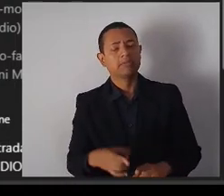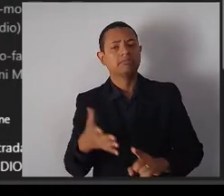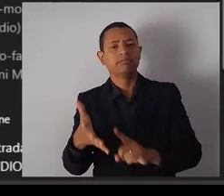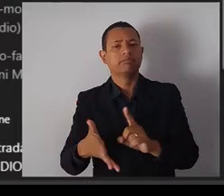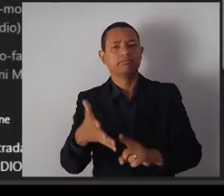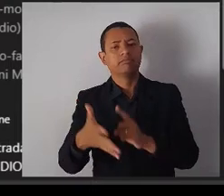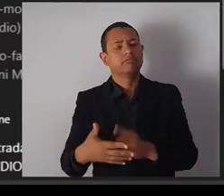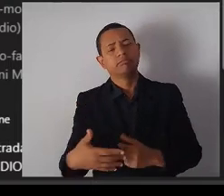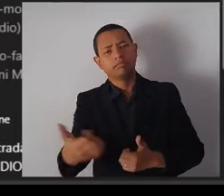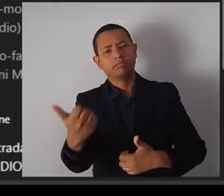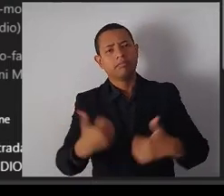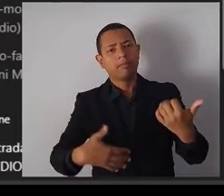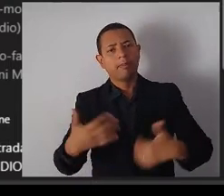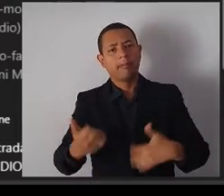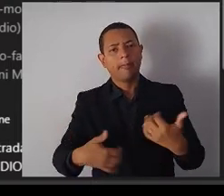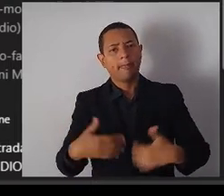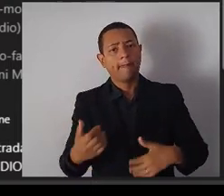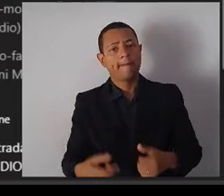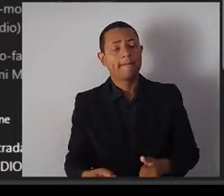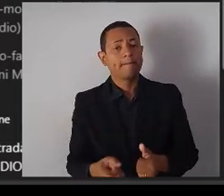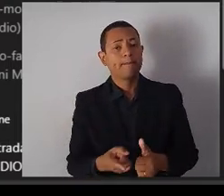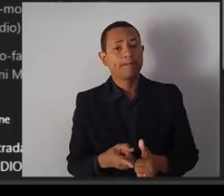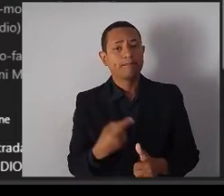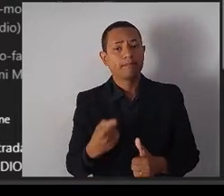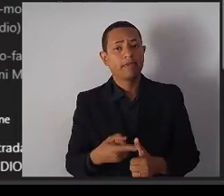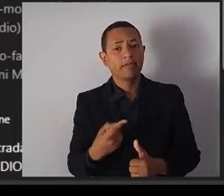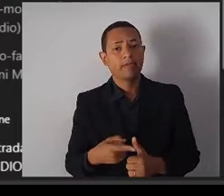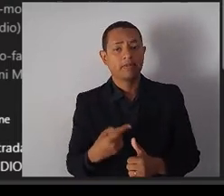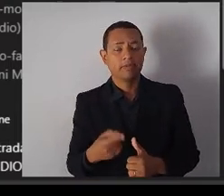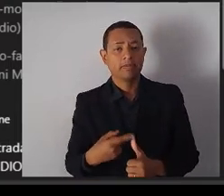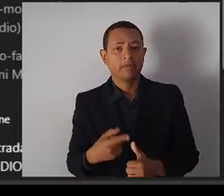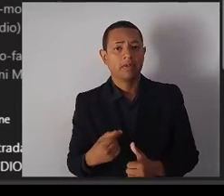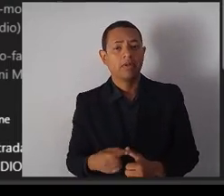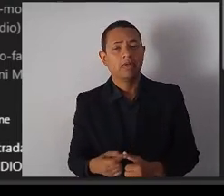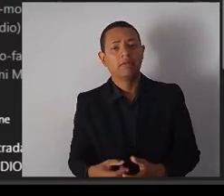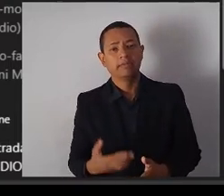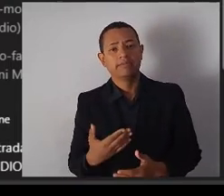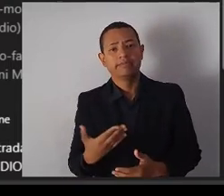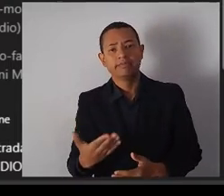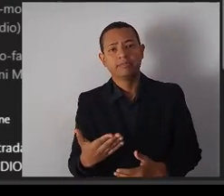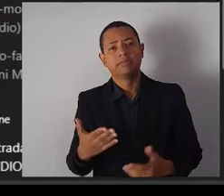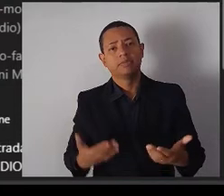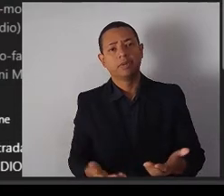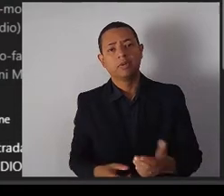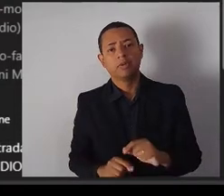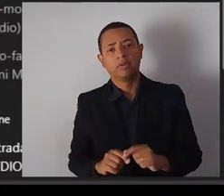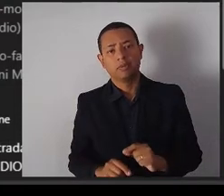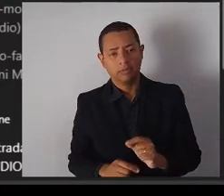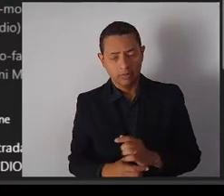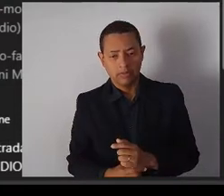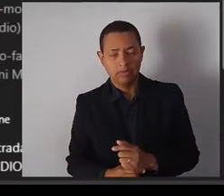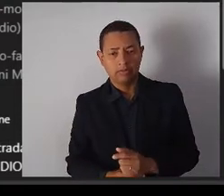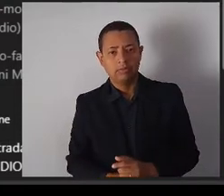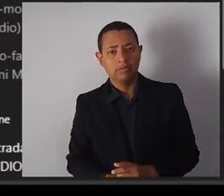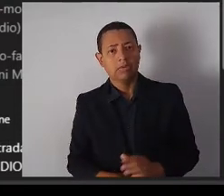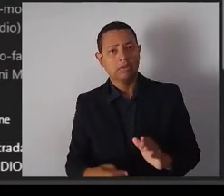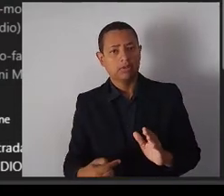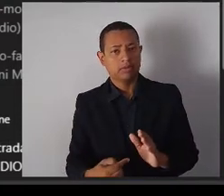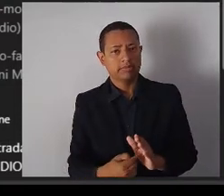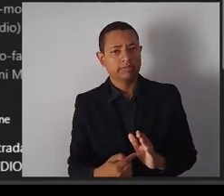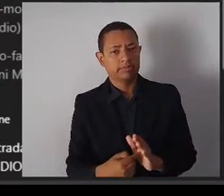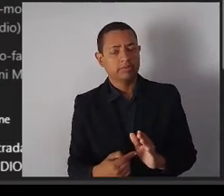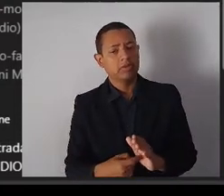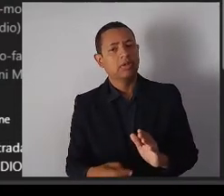para melhor destacar essa questão preliminar, requerendo que seja o processo extinto sem a resolução do mérito, fundamento no